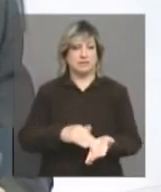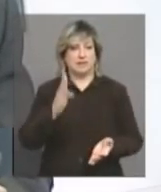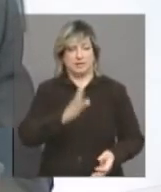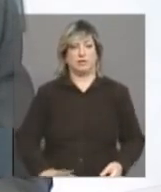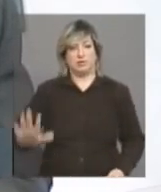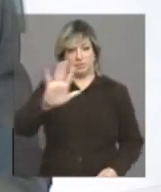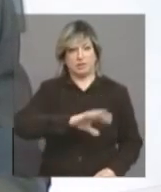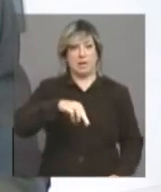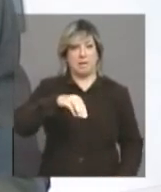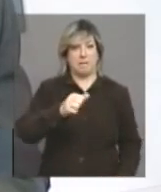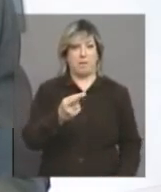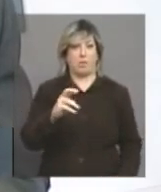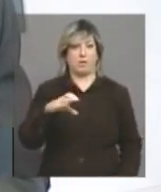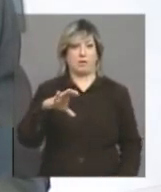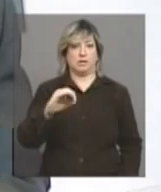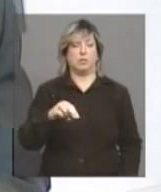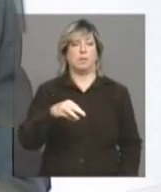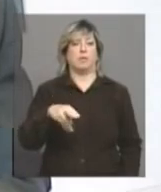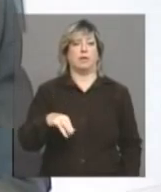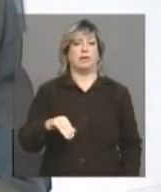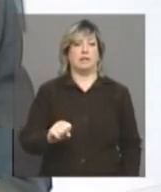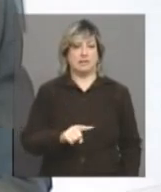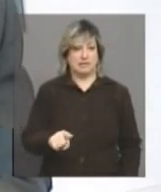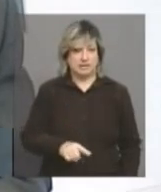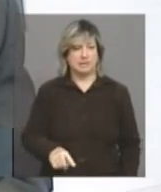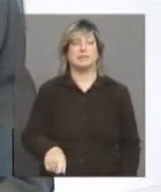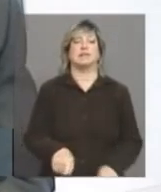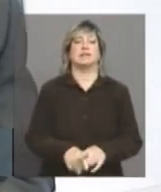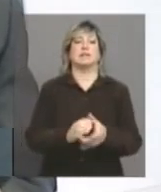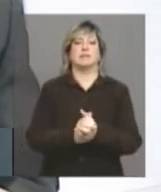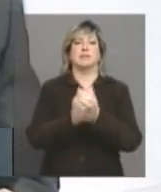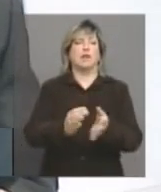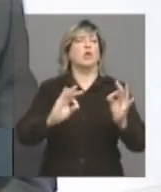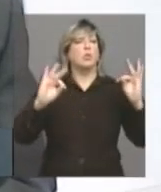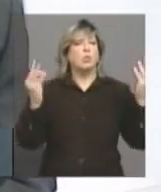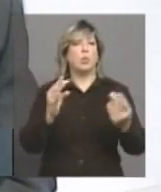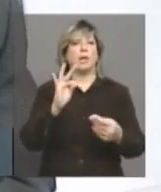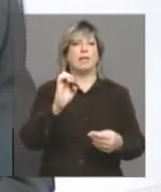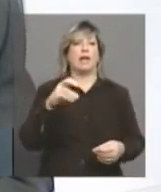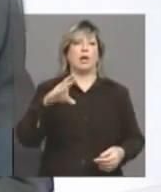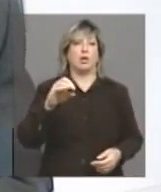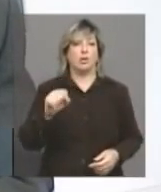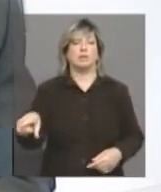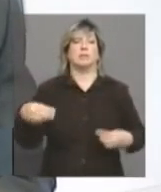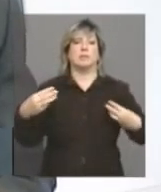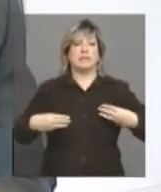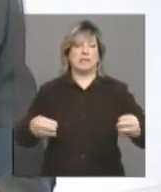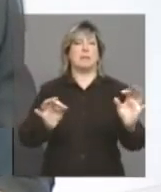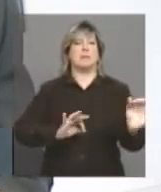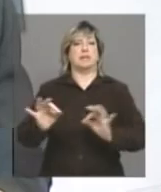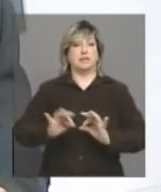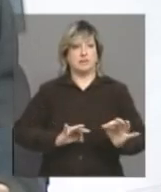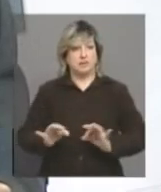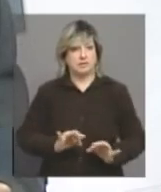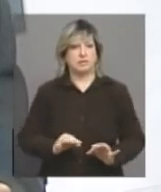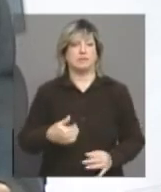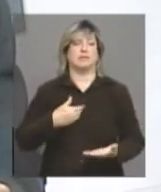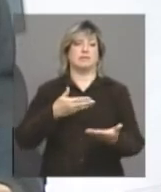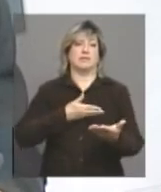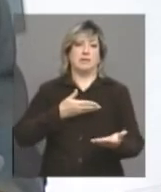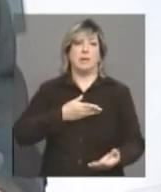Maurício Muniz. Quero cumprimentar, em nome de Maurício, todos os técnicos do Ministério do Planejamento. Caro amigo